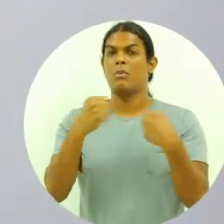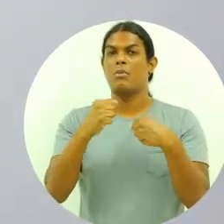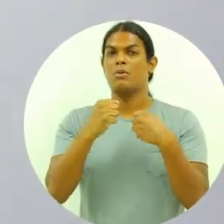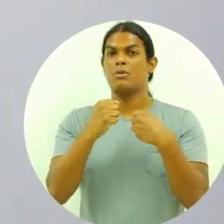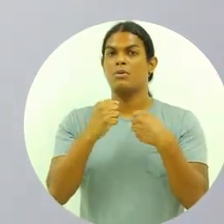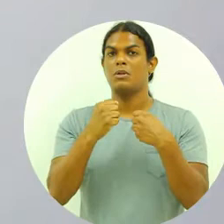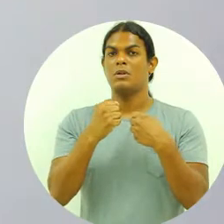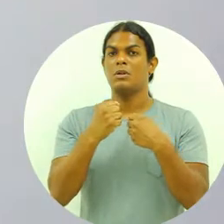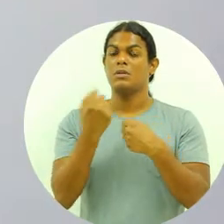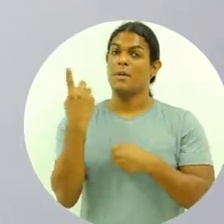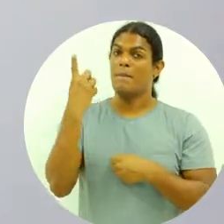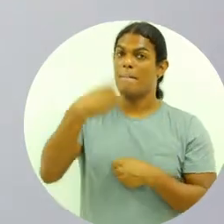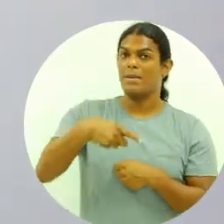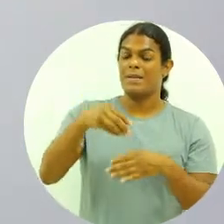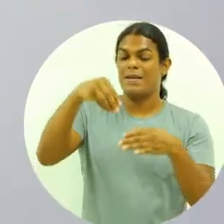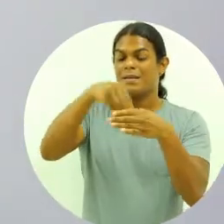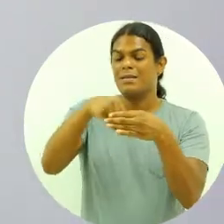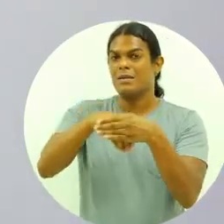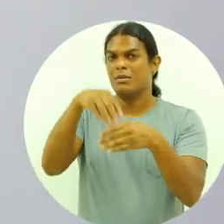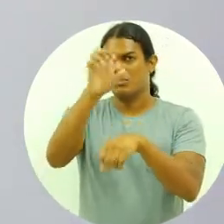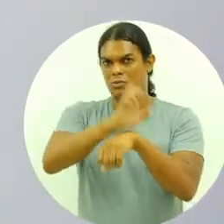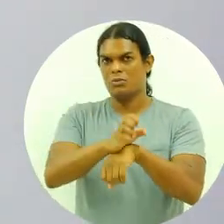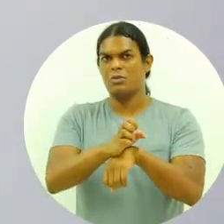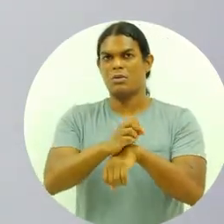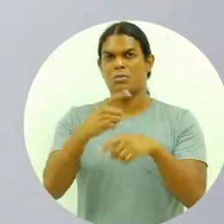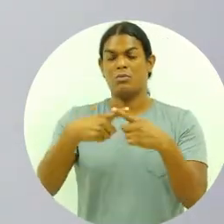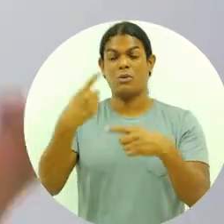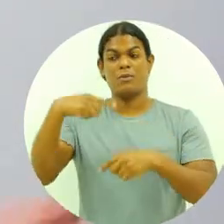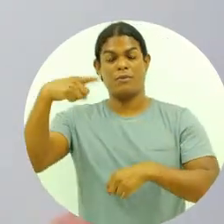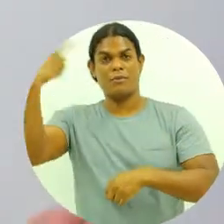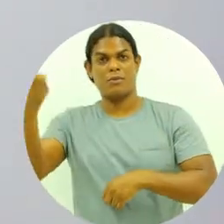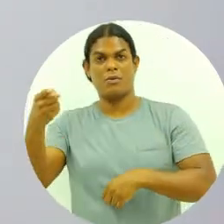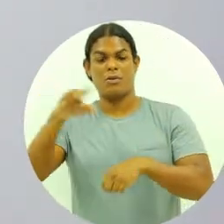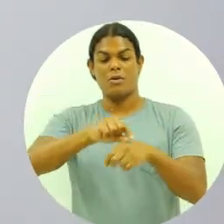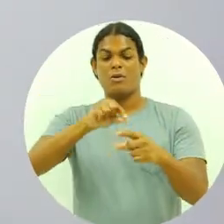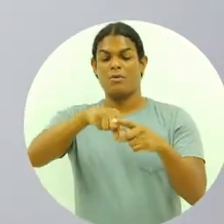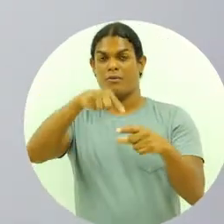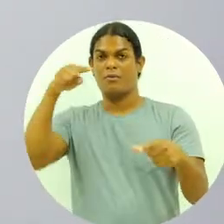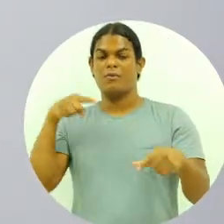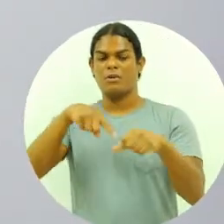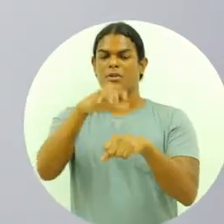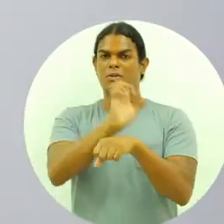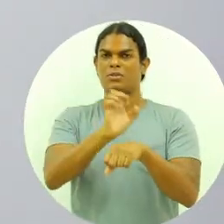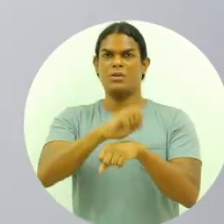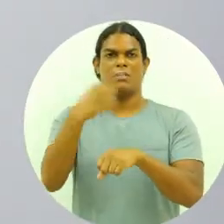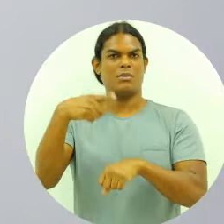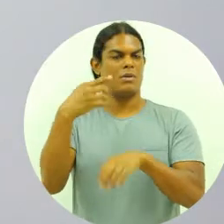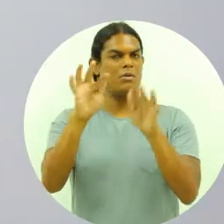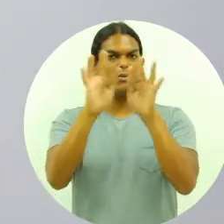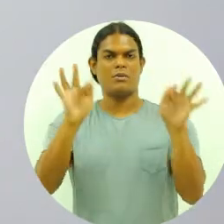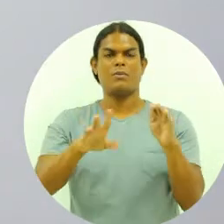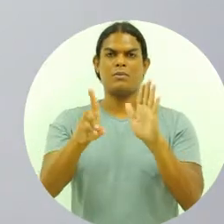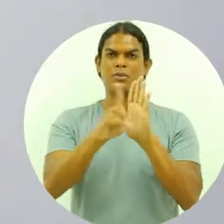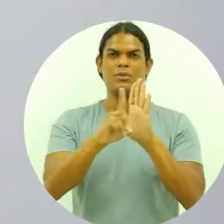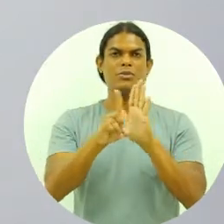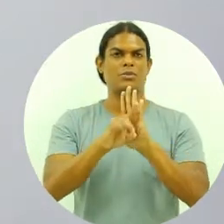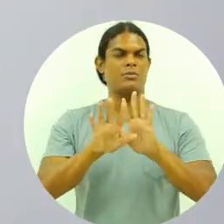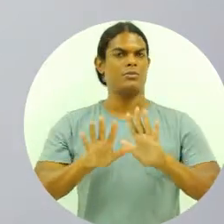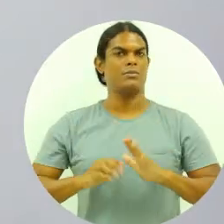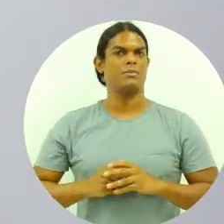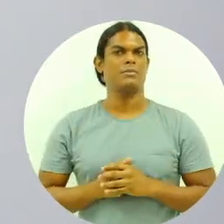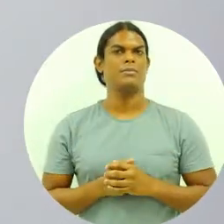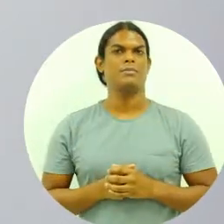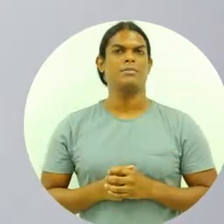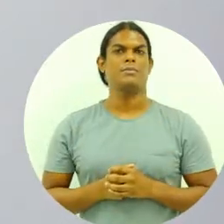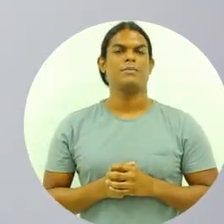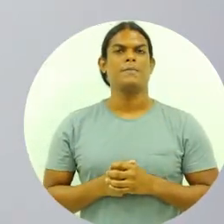território. Fora, as ações para fora serão outro direito a ser regulado. Então a gente falou